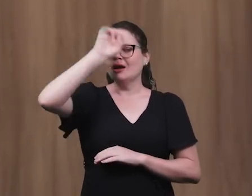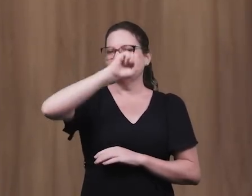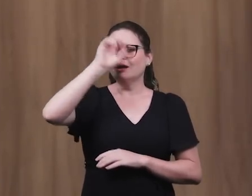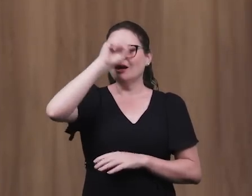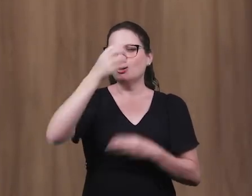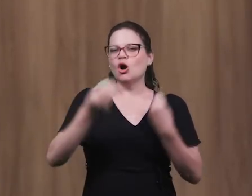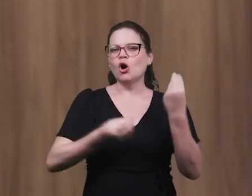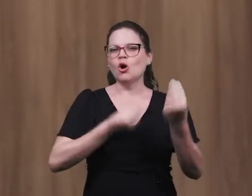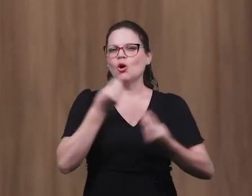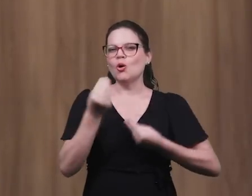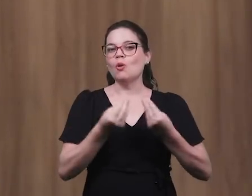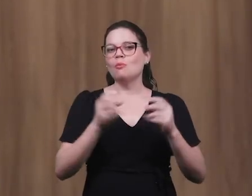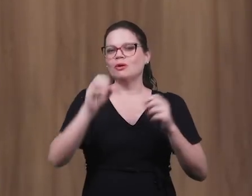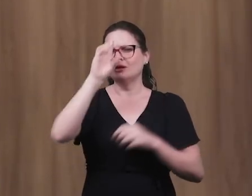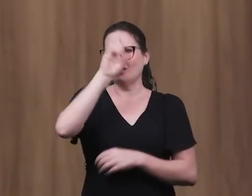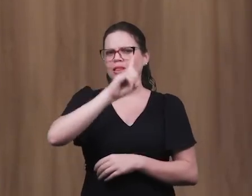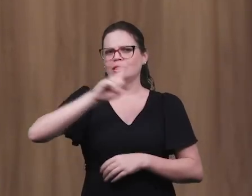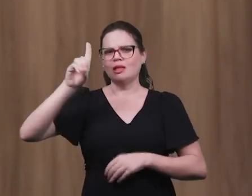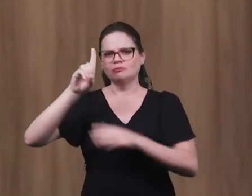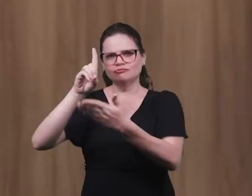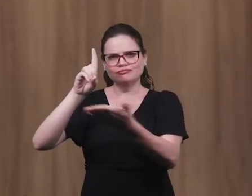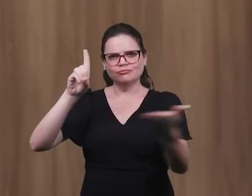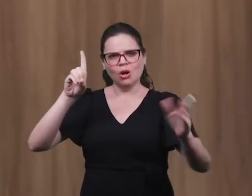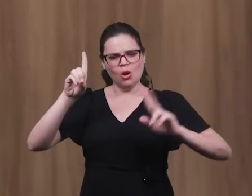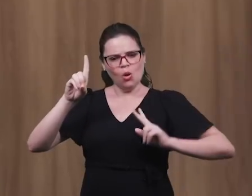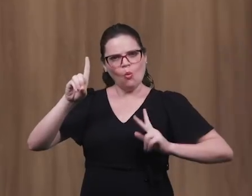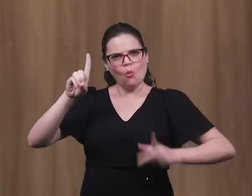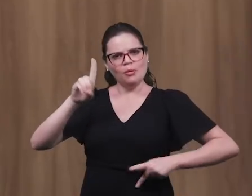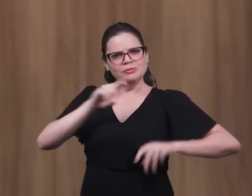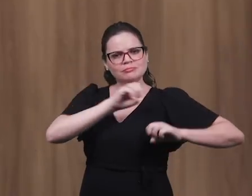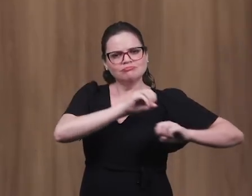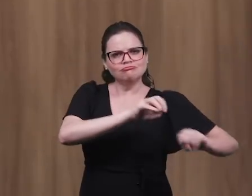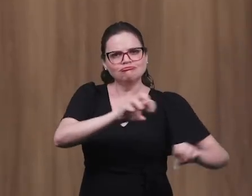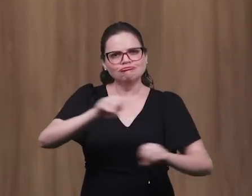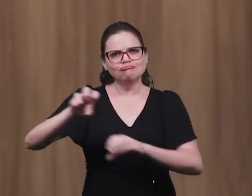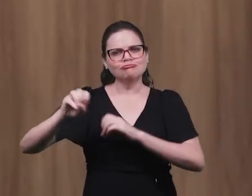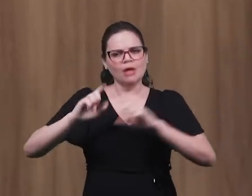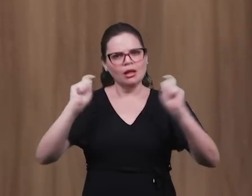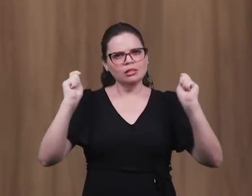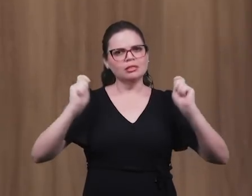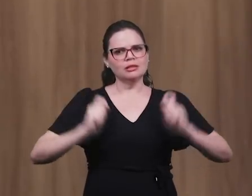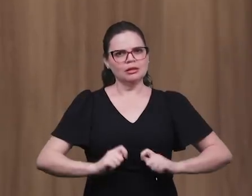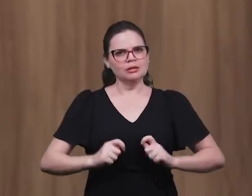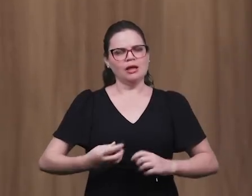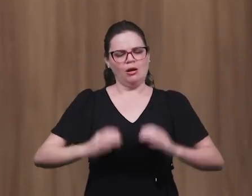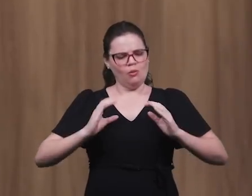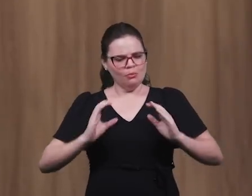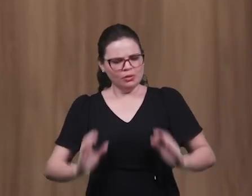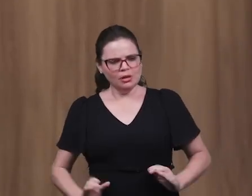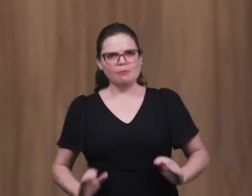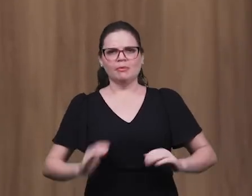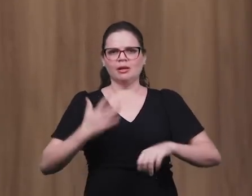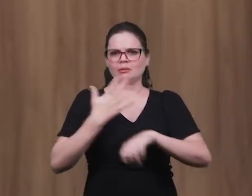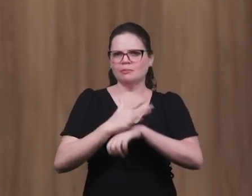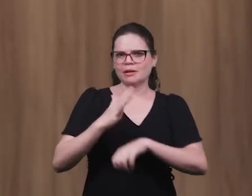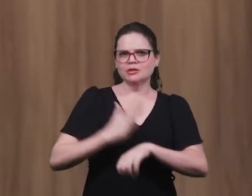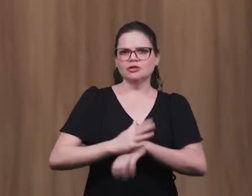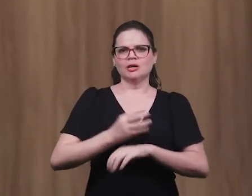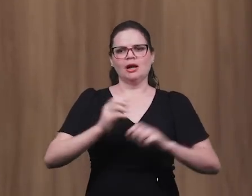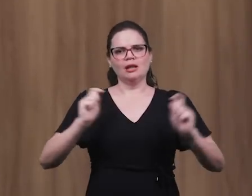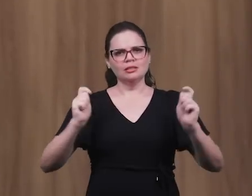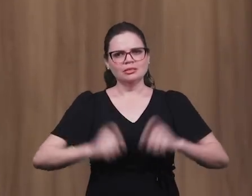como Deus ensina ao ser humano maneiras assertivas de um bom proceder para viver bem e